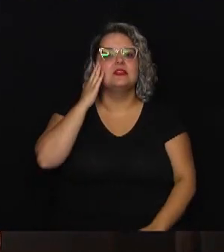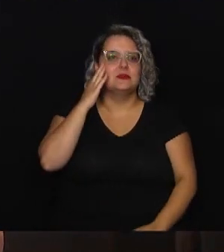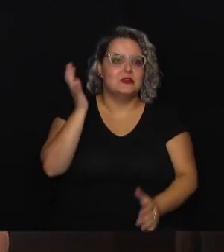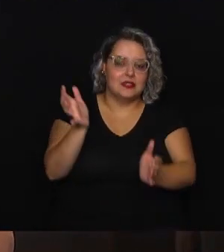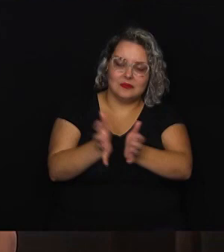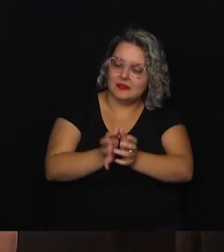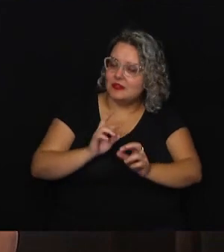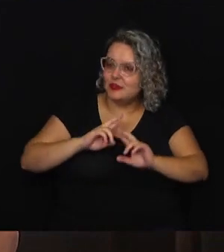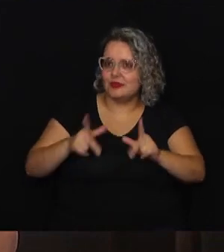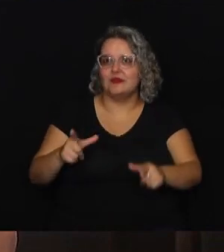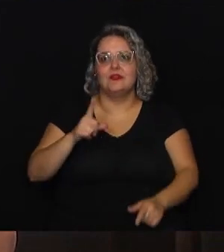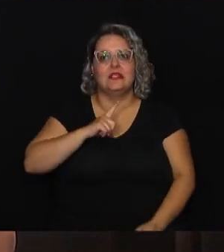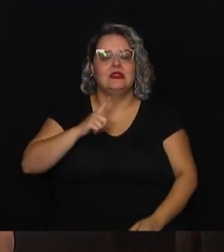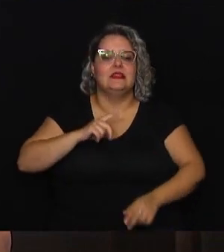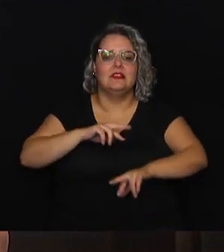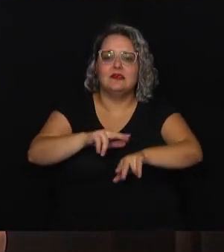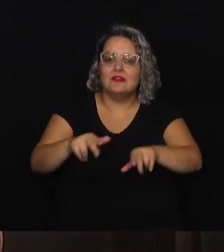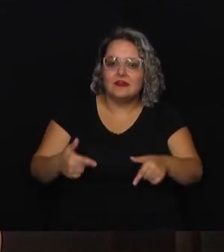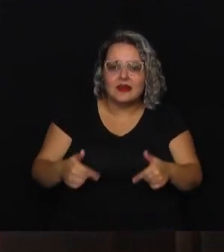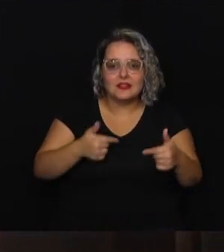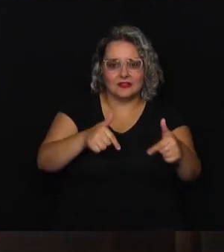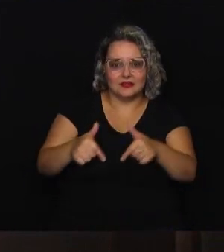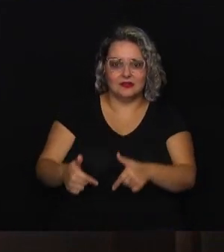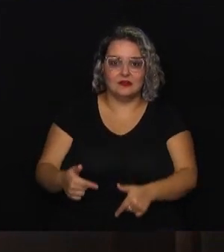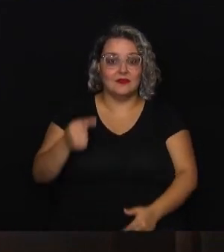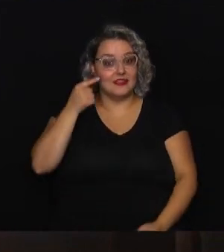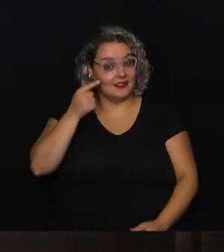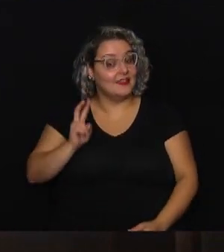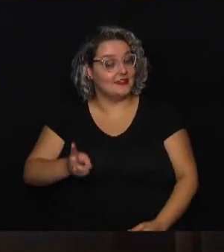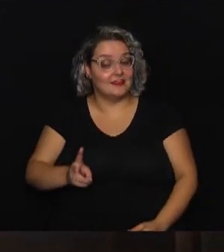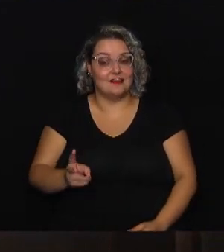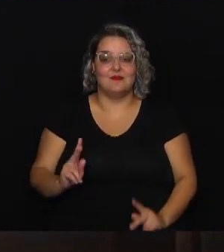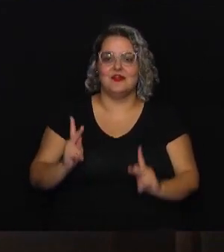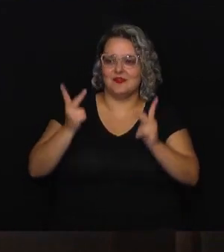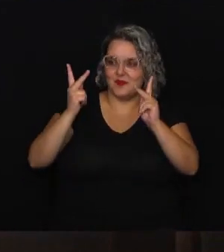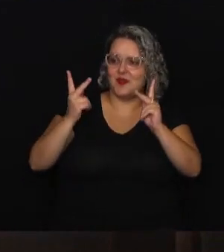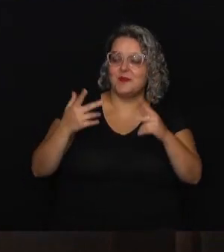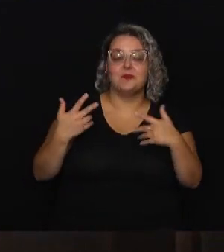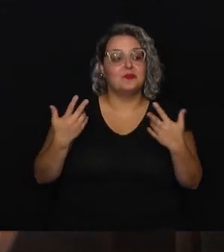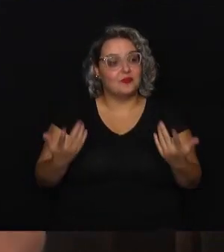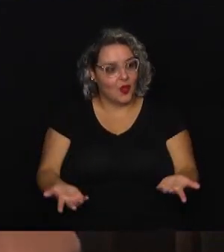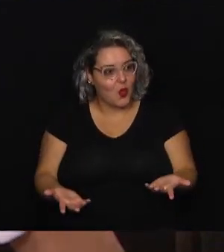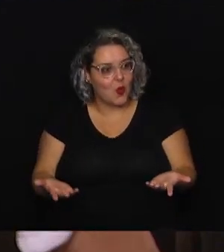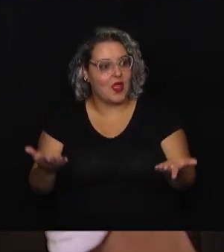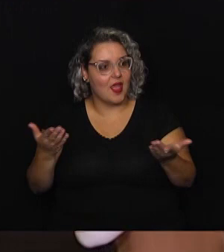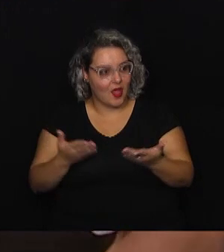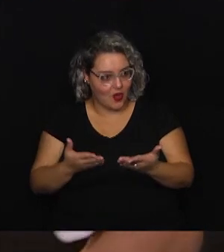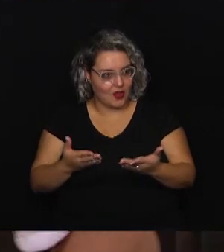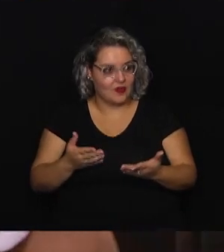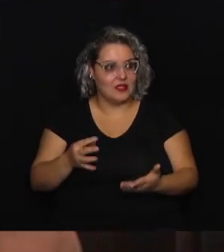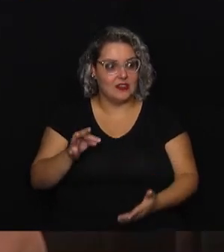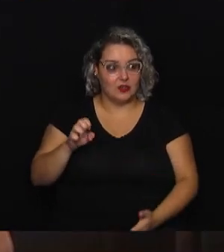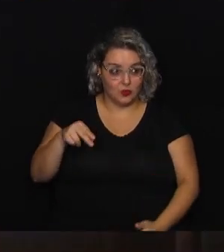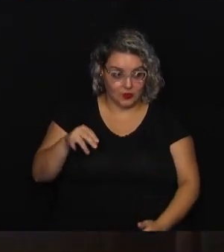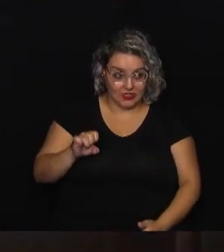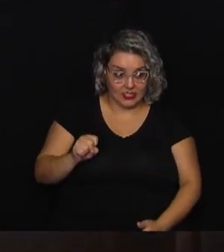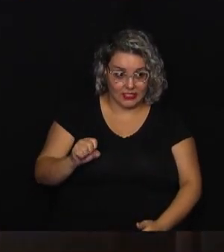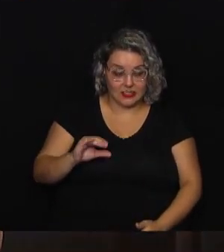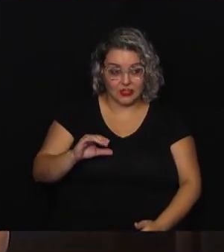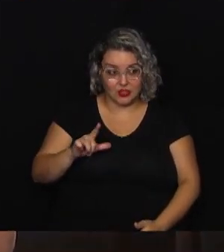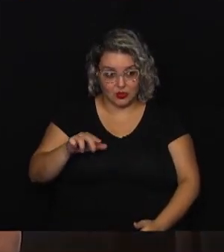gente vai ter muito trabalho, mas a intenção é sempre ser campeão. Bom, e agora Vai ser no Tênis Clube, antes